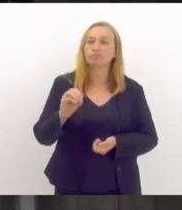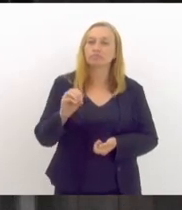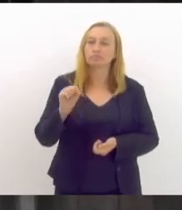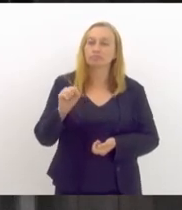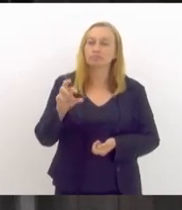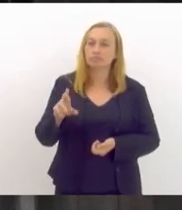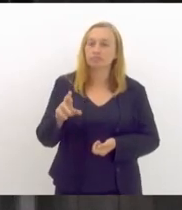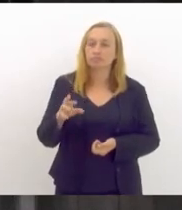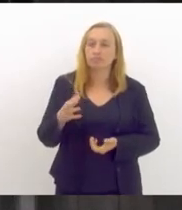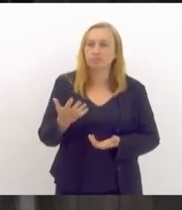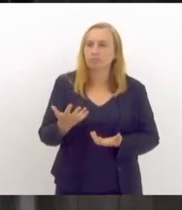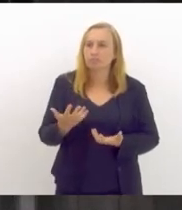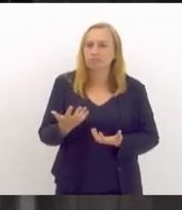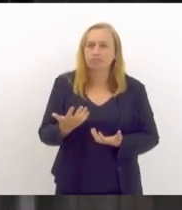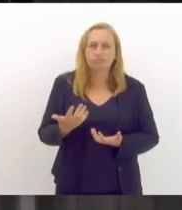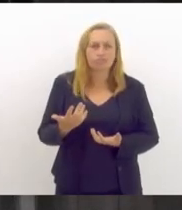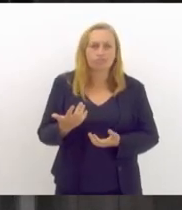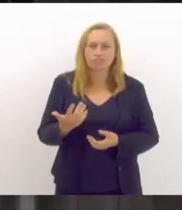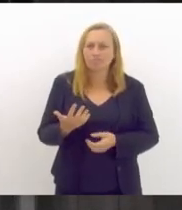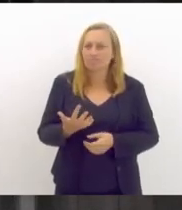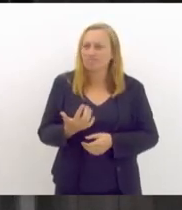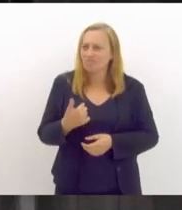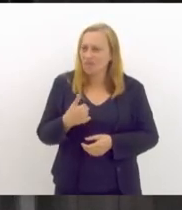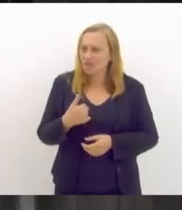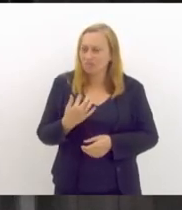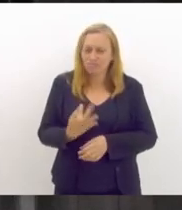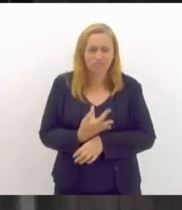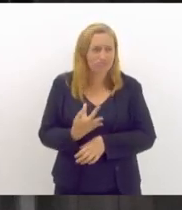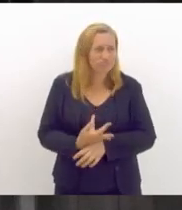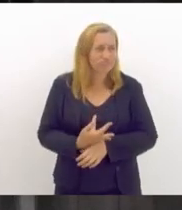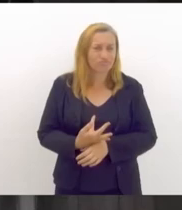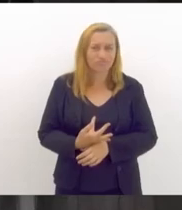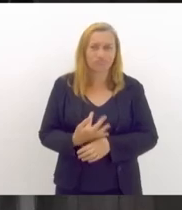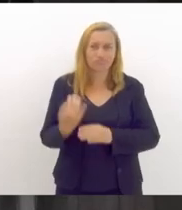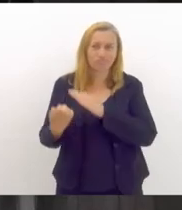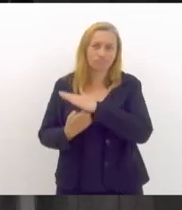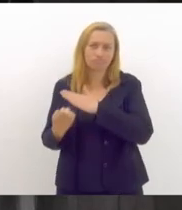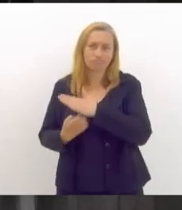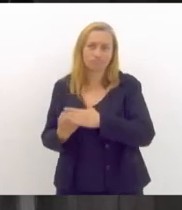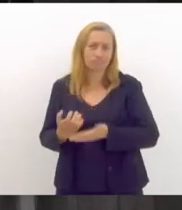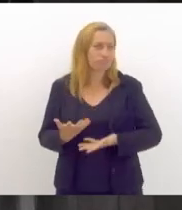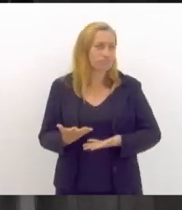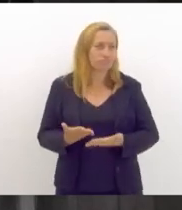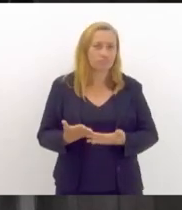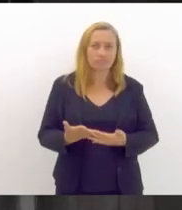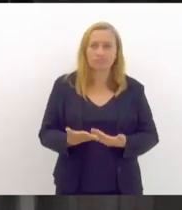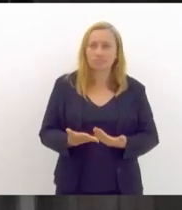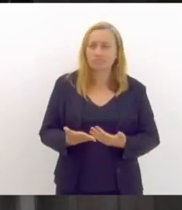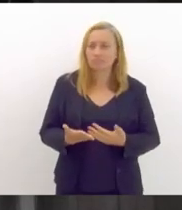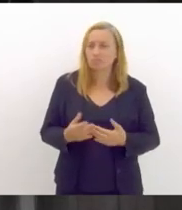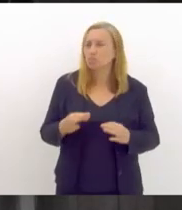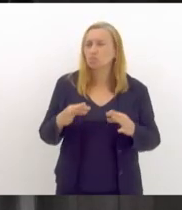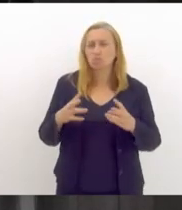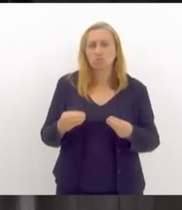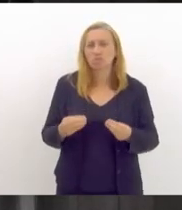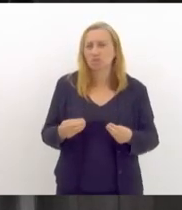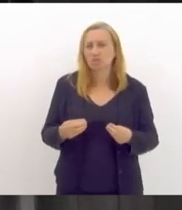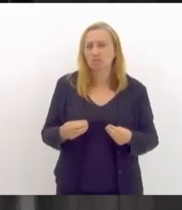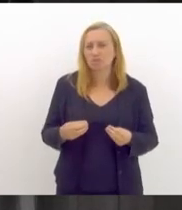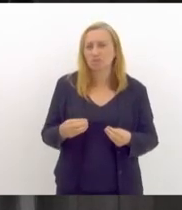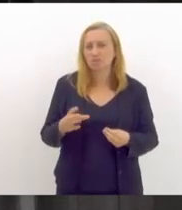eu não suporto essas concessionárias seja concerne todas elas